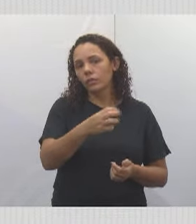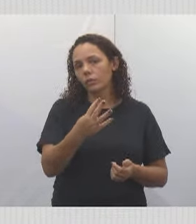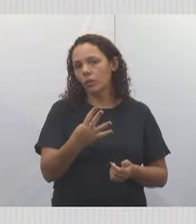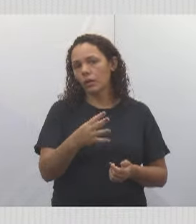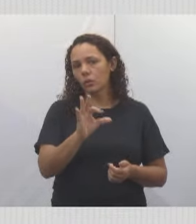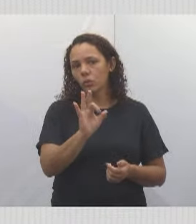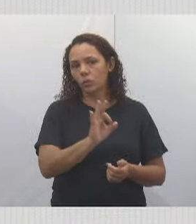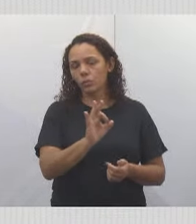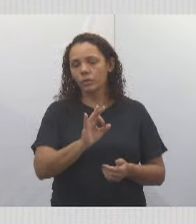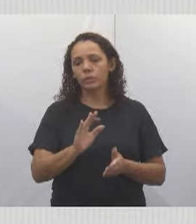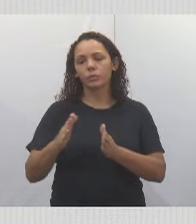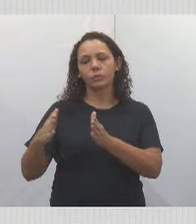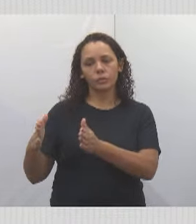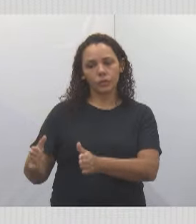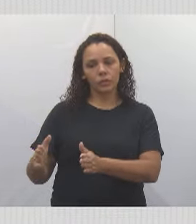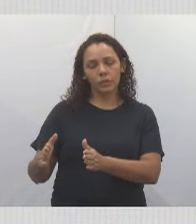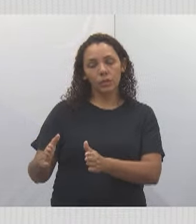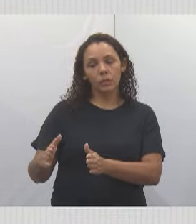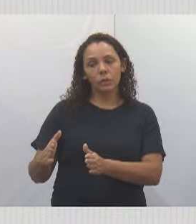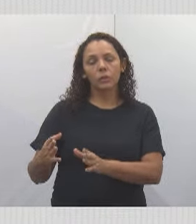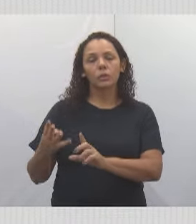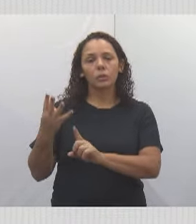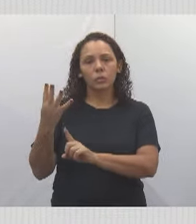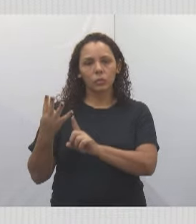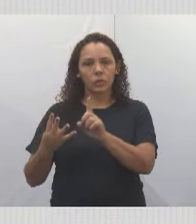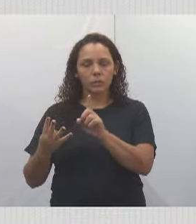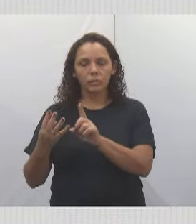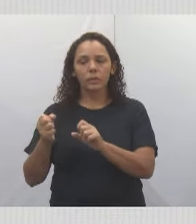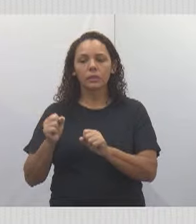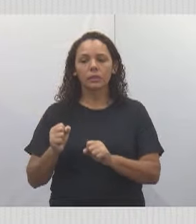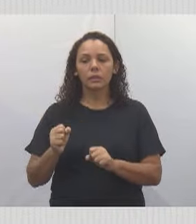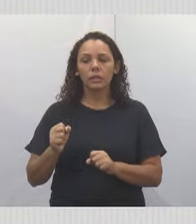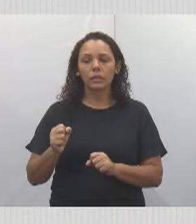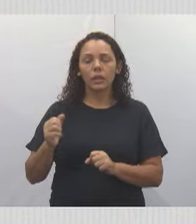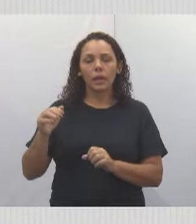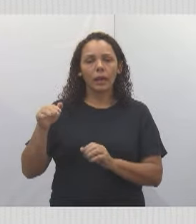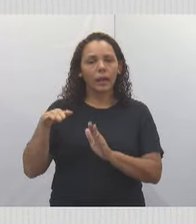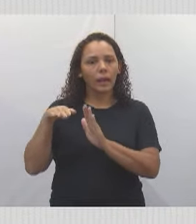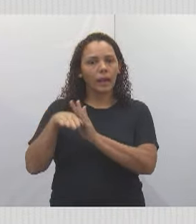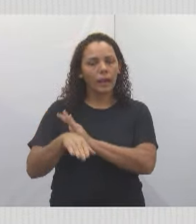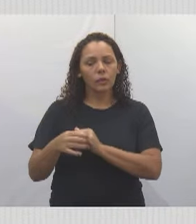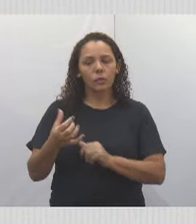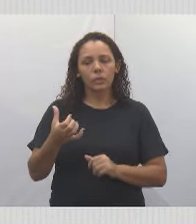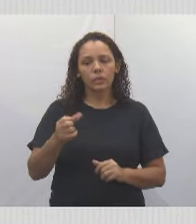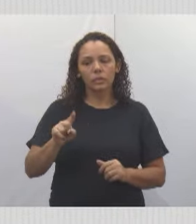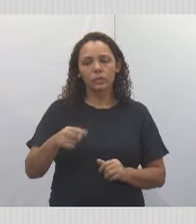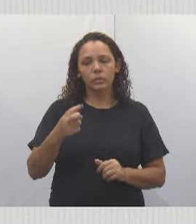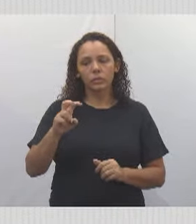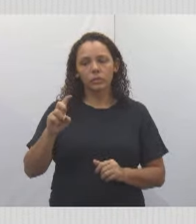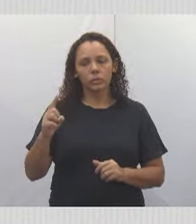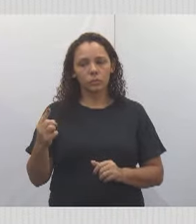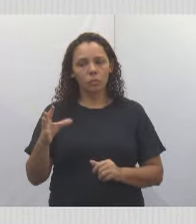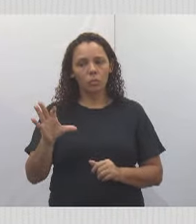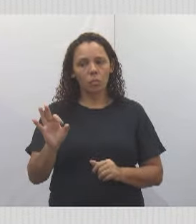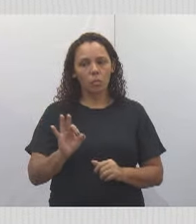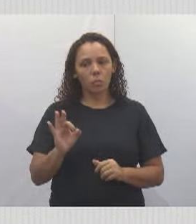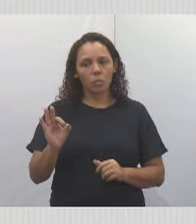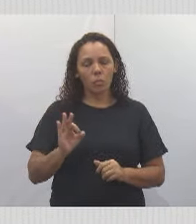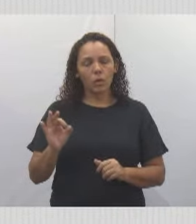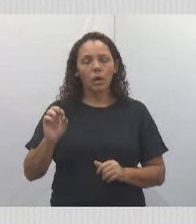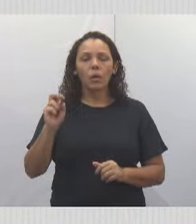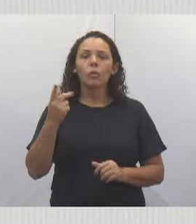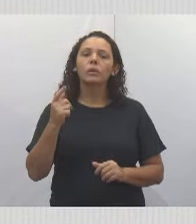11,94% e neste quadrimestre de 2024 caímos para 6,51%. Isso se